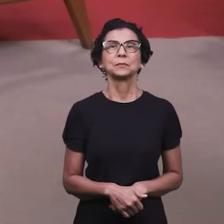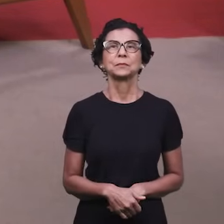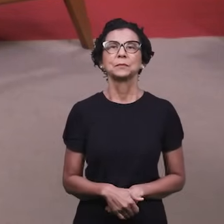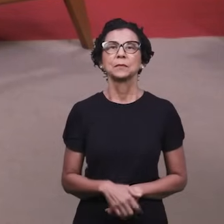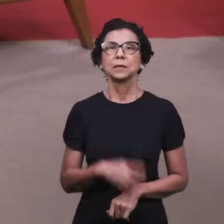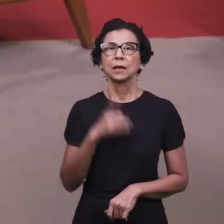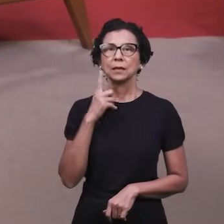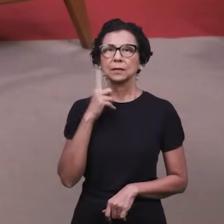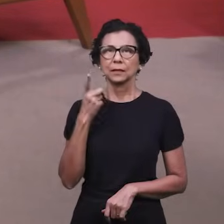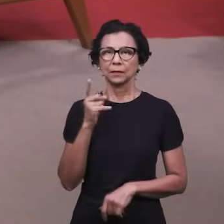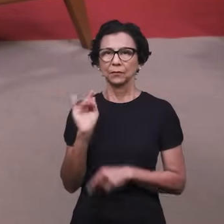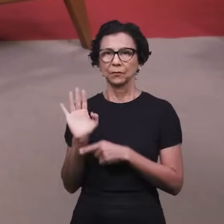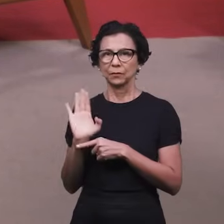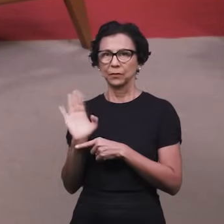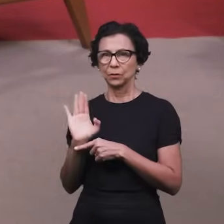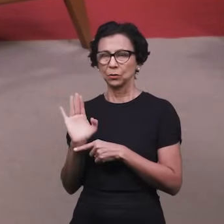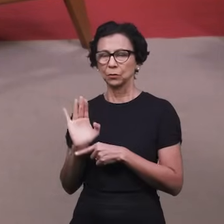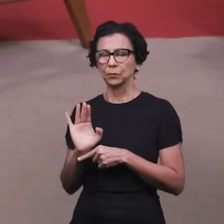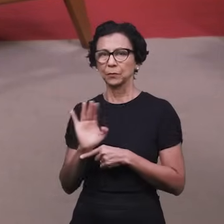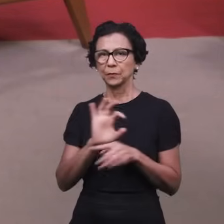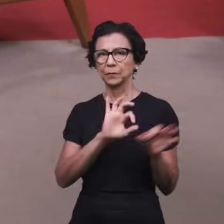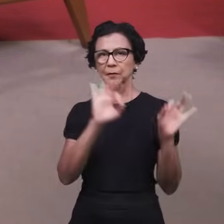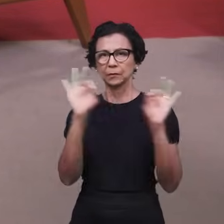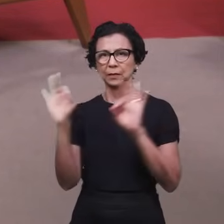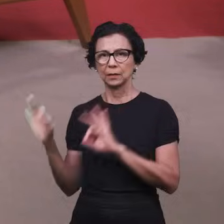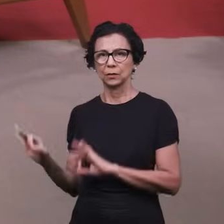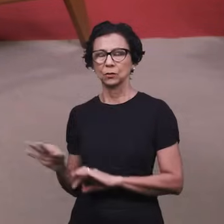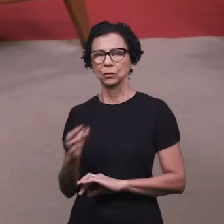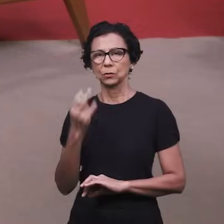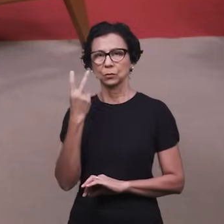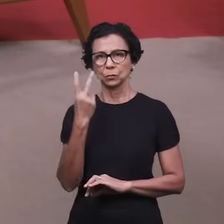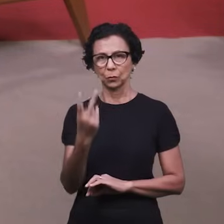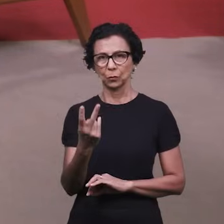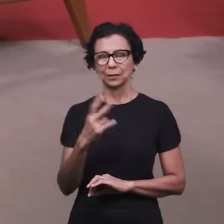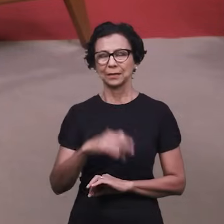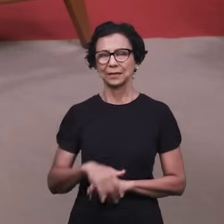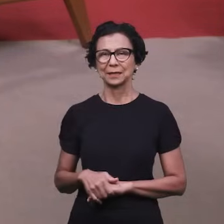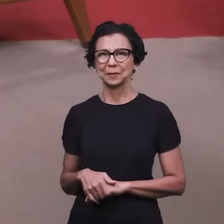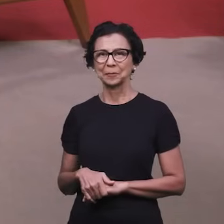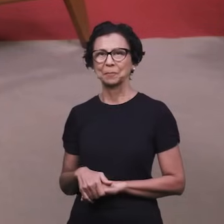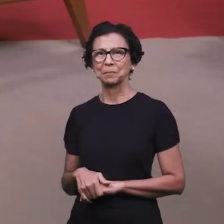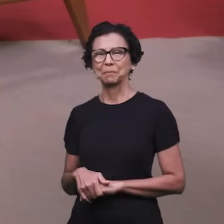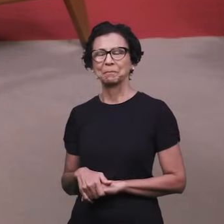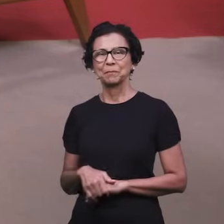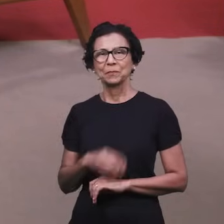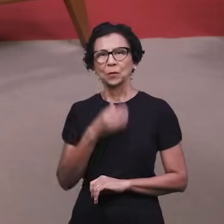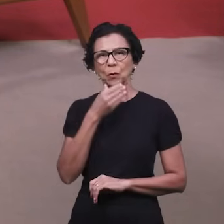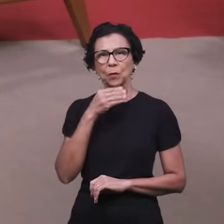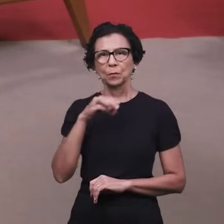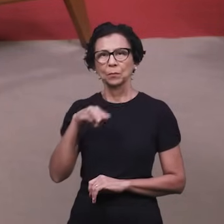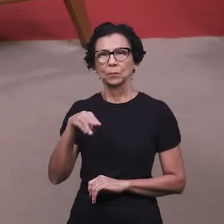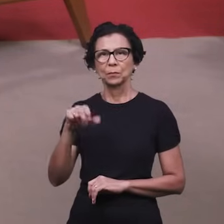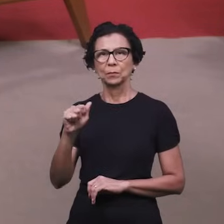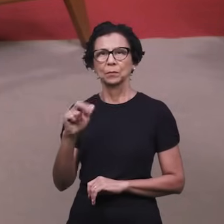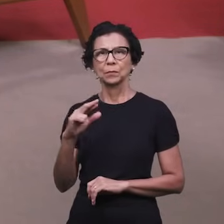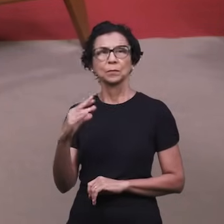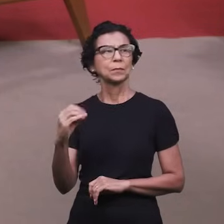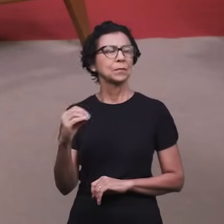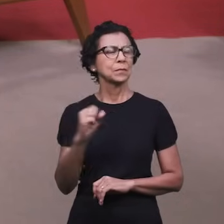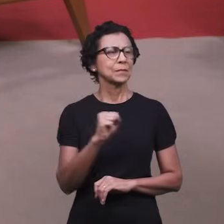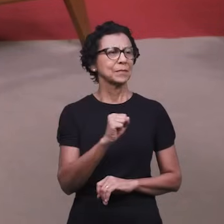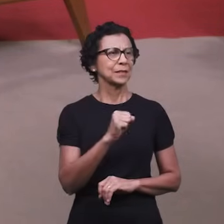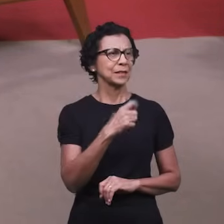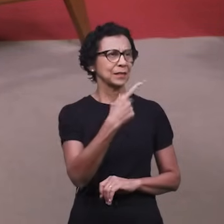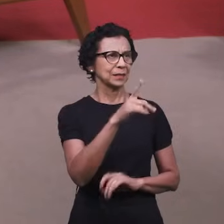a gente recebe em vídeo? Você vai agora assistir duas mensagens que nos foram enviadas, uma pelo nosso irmão Marcos Moreira, seu